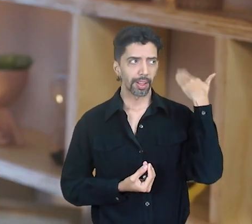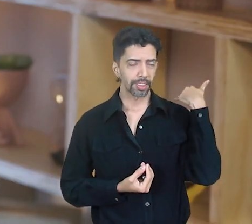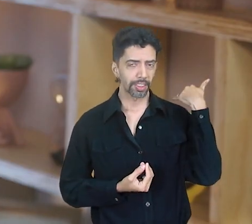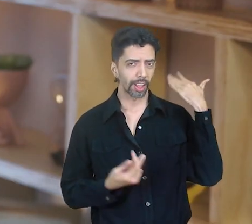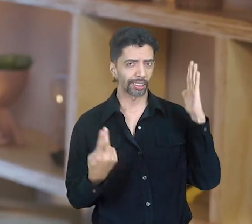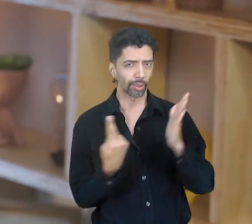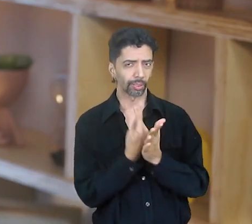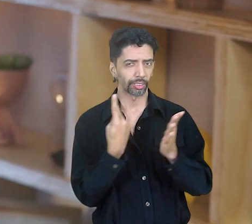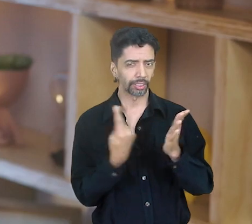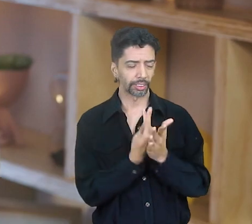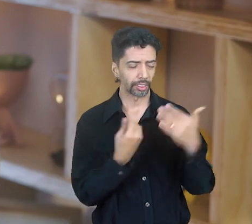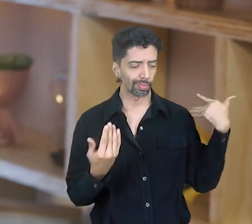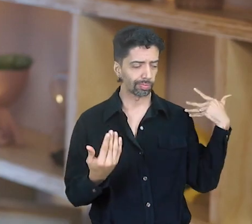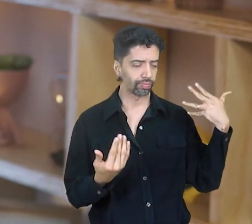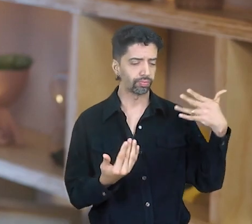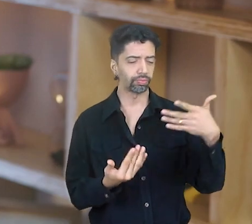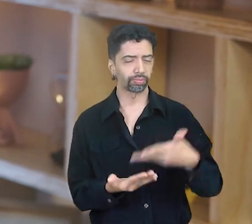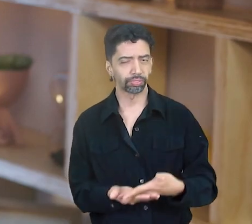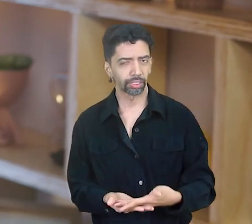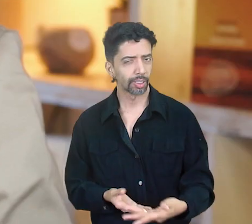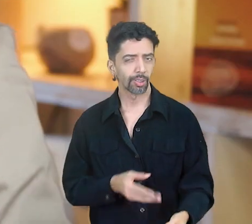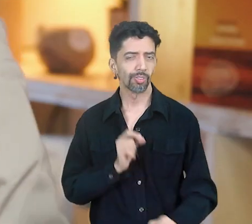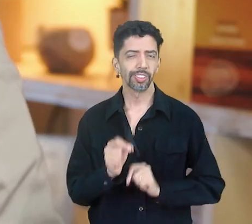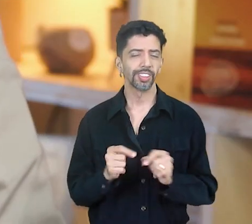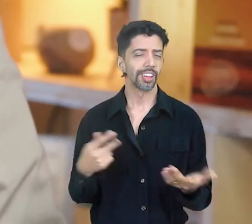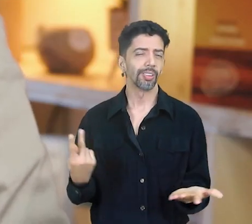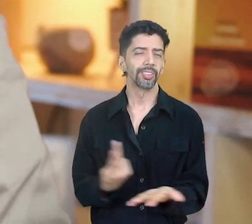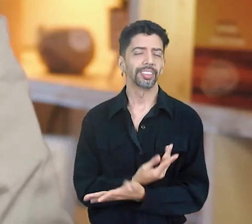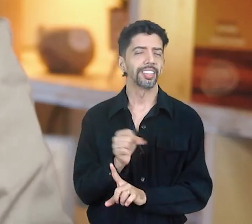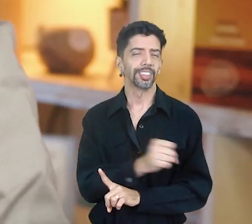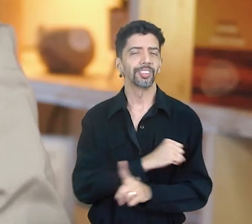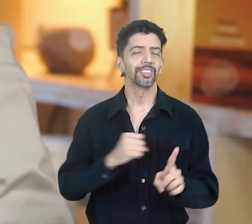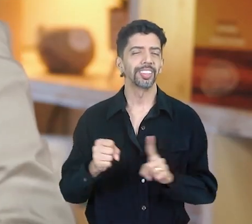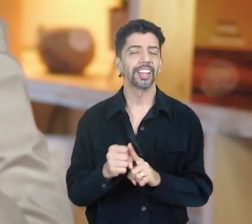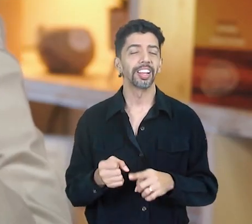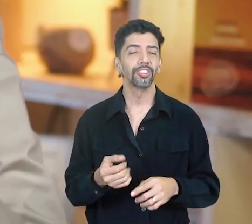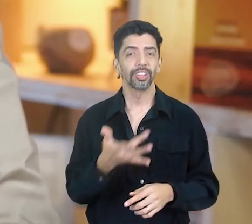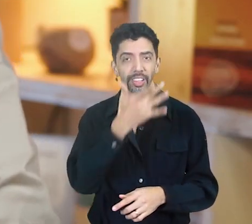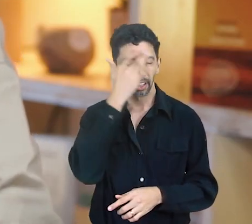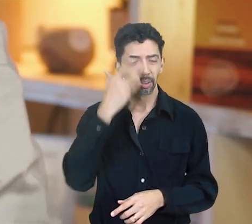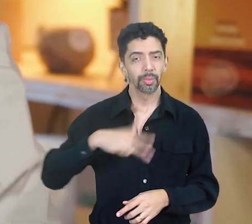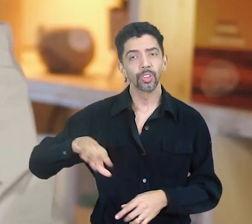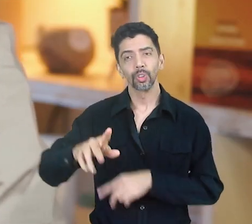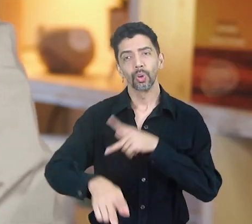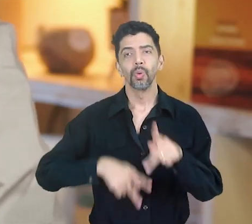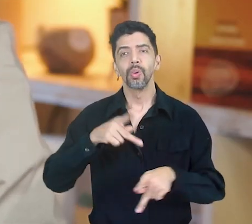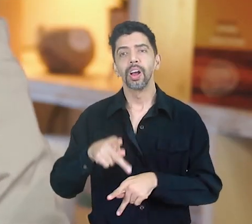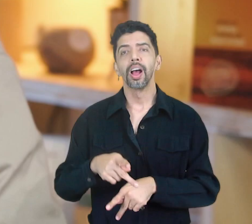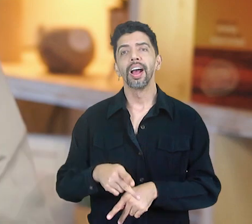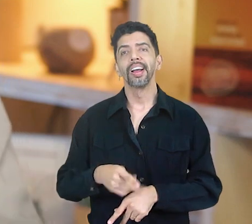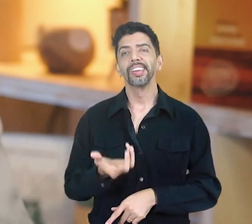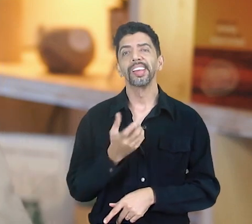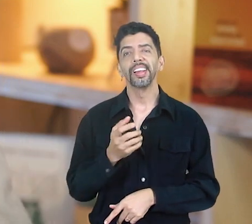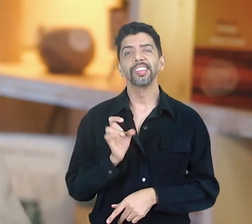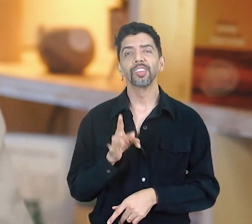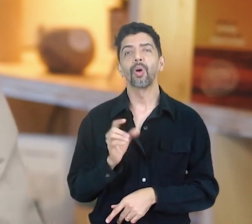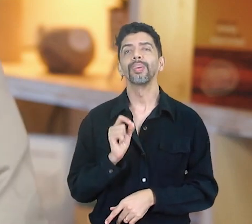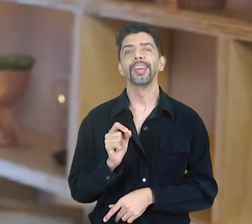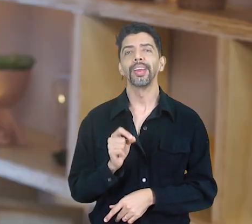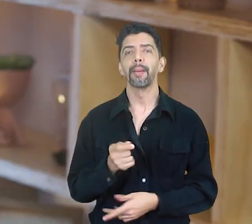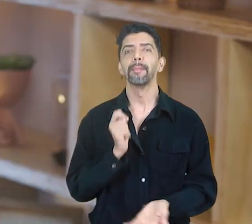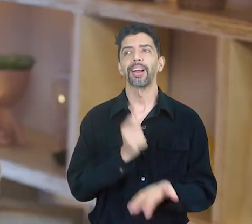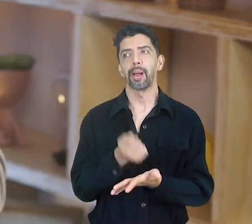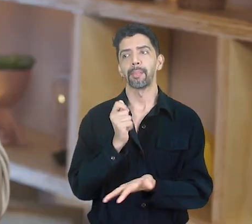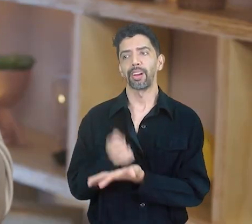aconteceu nos últimos tempos e vem acontecendo ainda é que nossa sociedade tem hoje como prioridade pagar